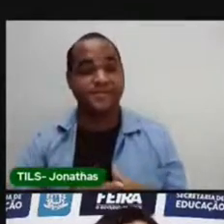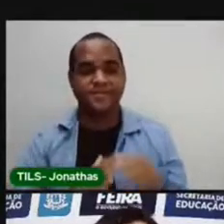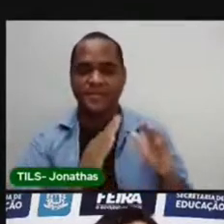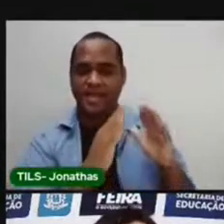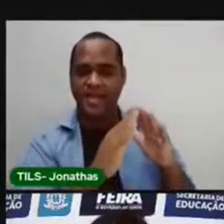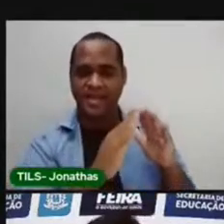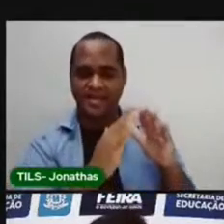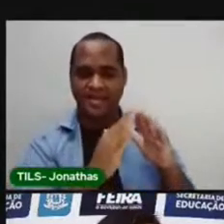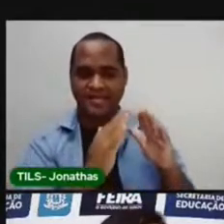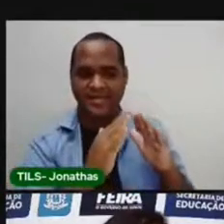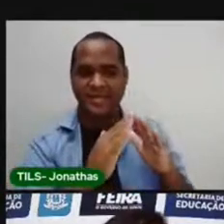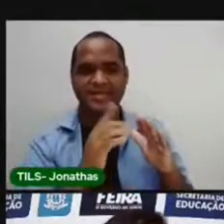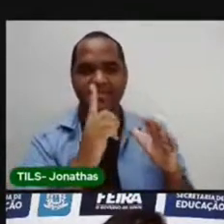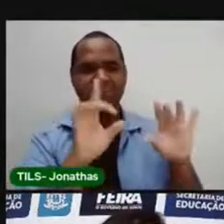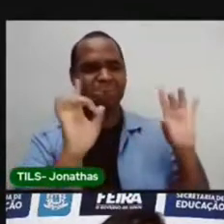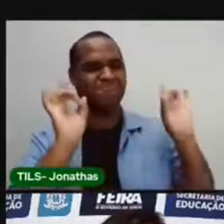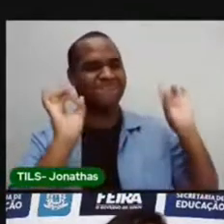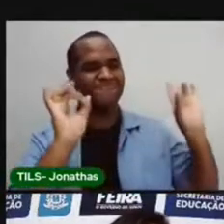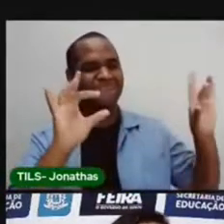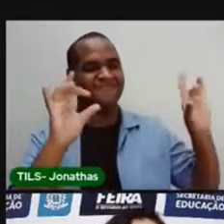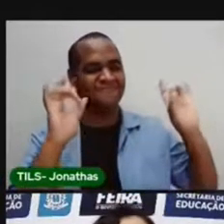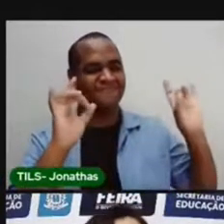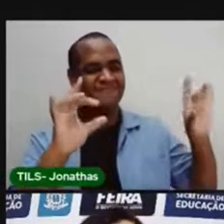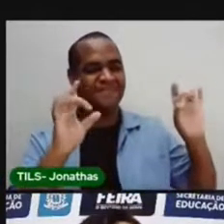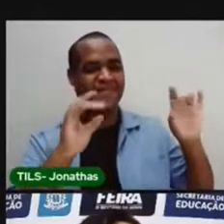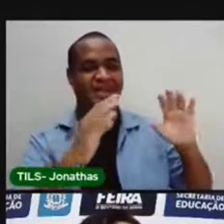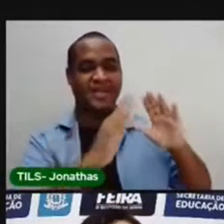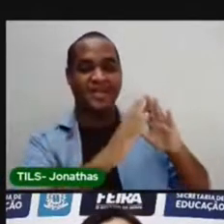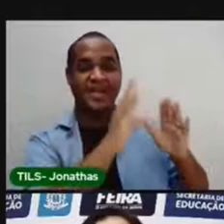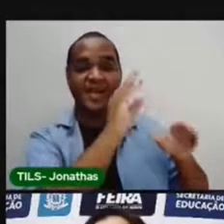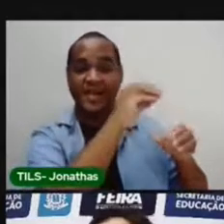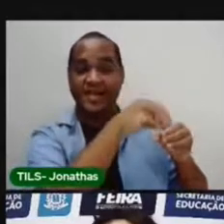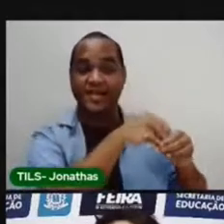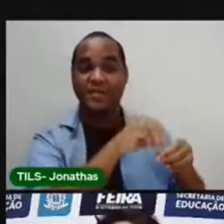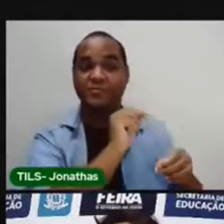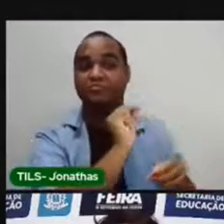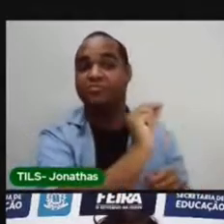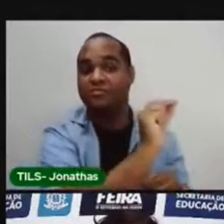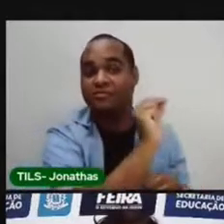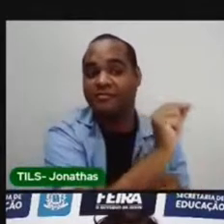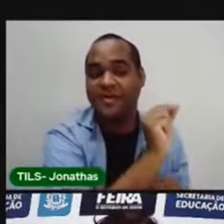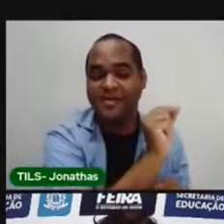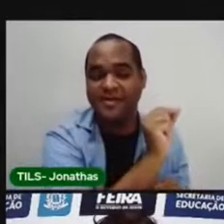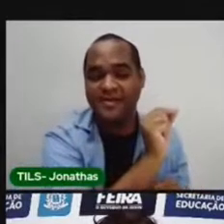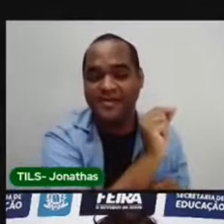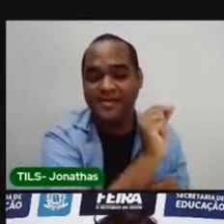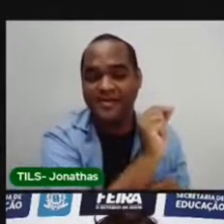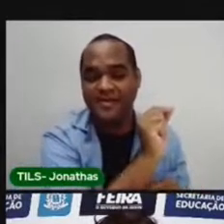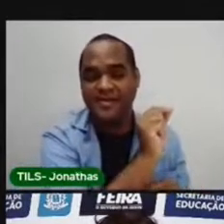Essa casa é elegante. Quem mora nela é o.